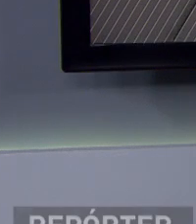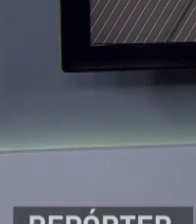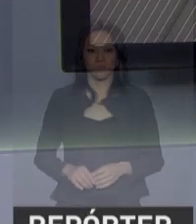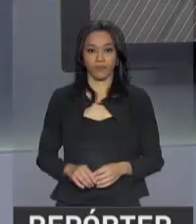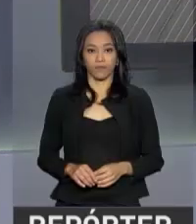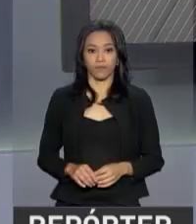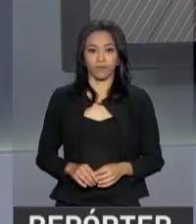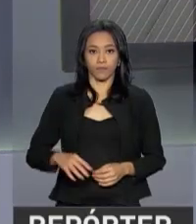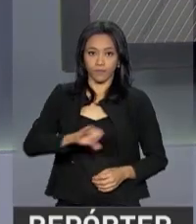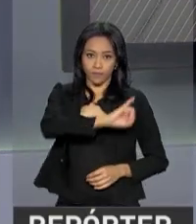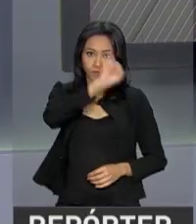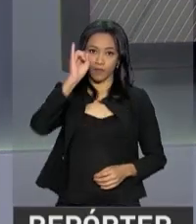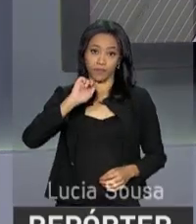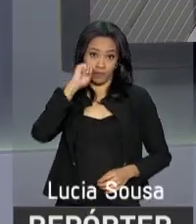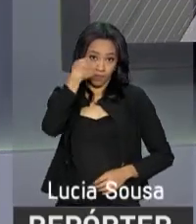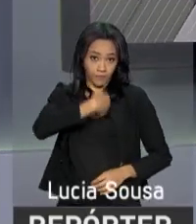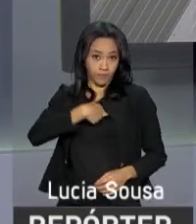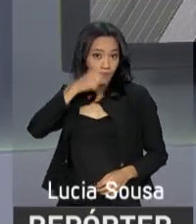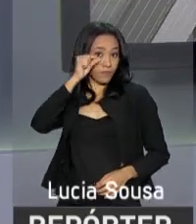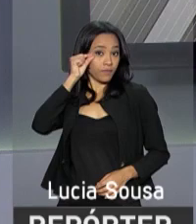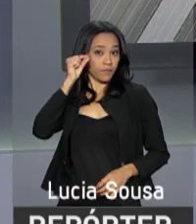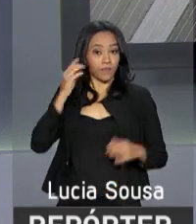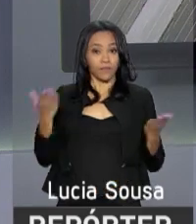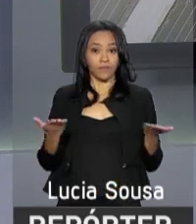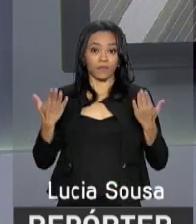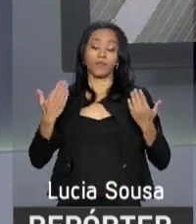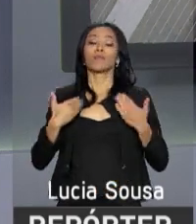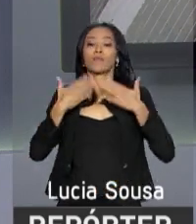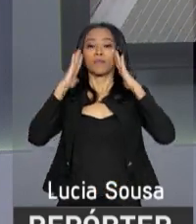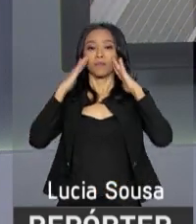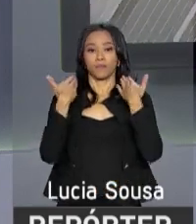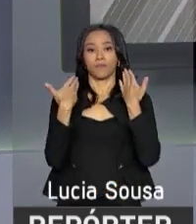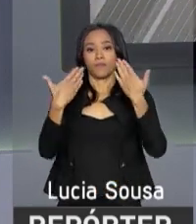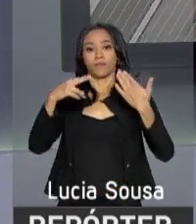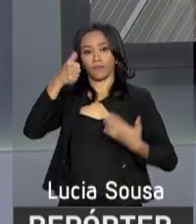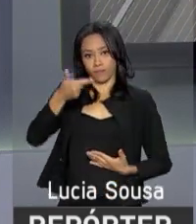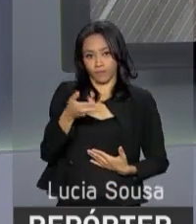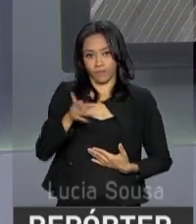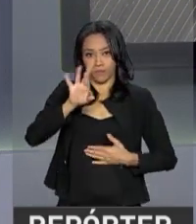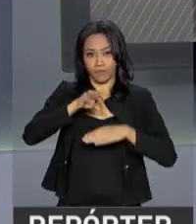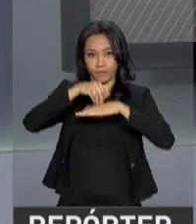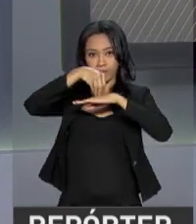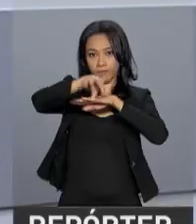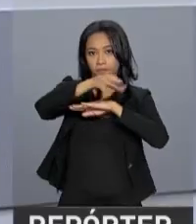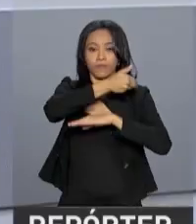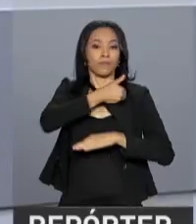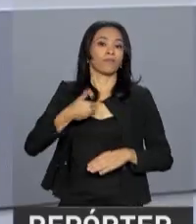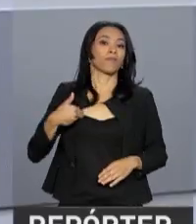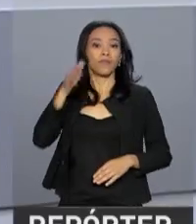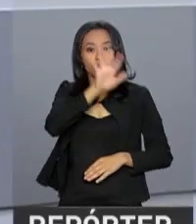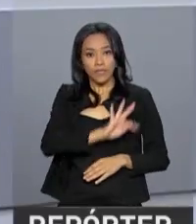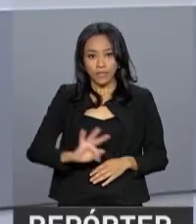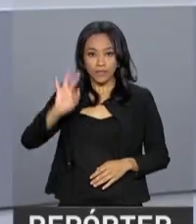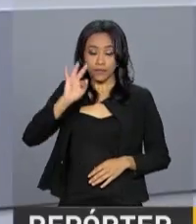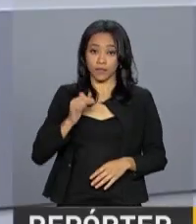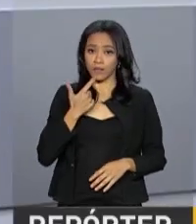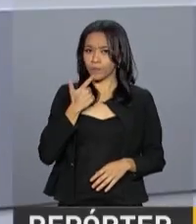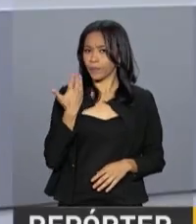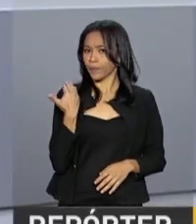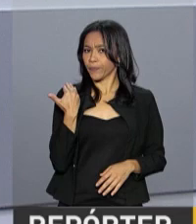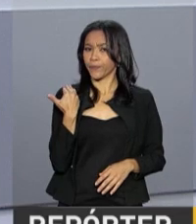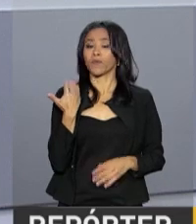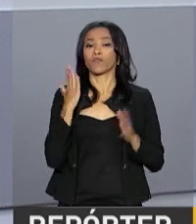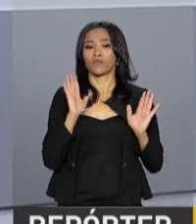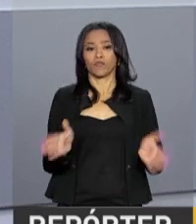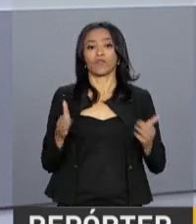olá eu sou liga reis estamos de volta com o repórter nbr notícias do governo federal começou agora há pouco em